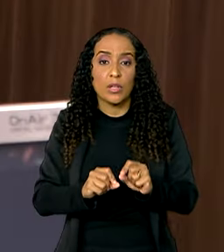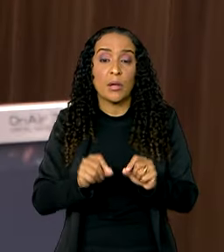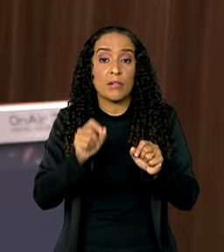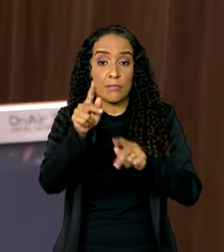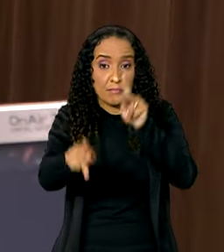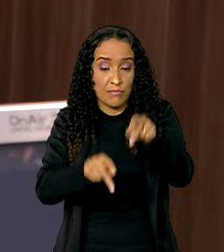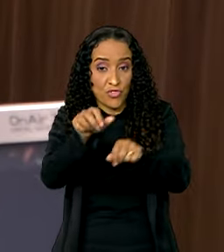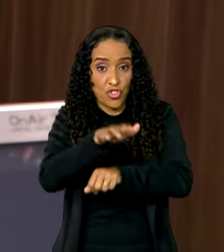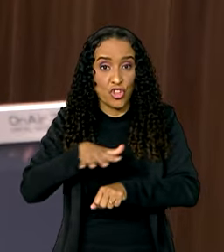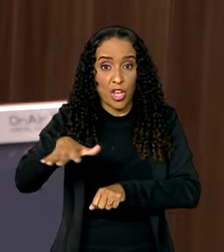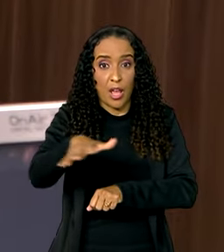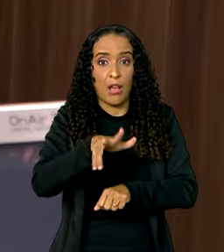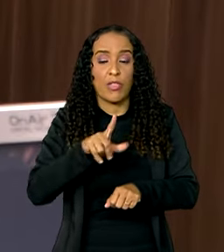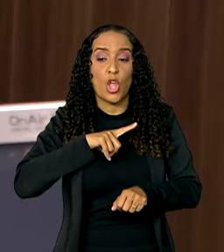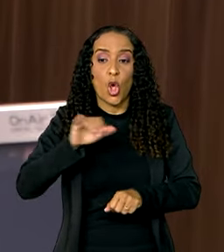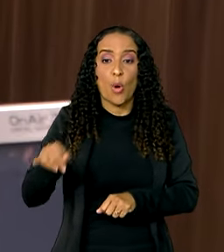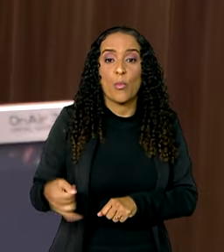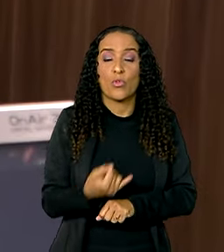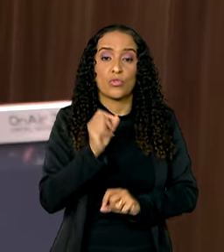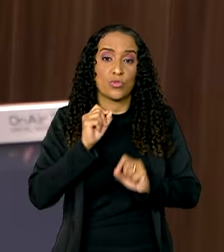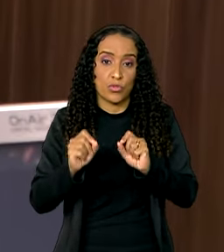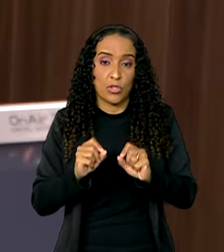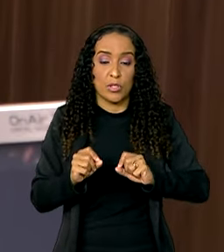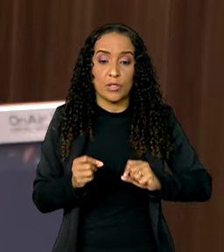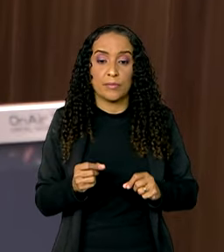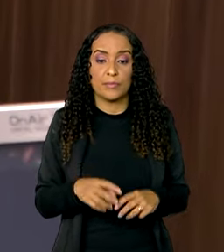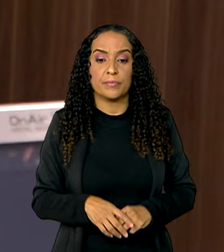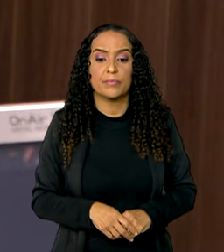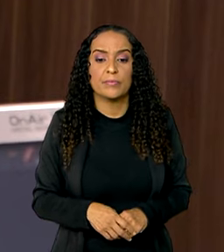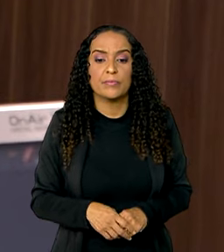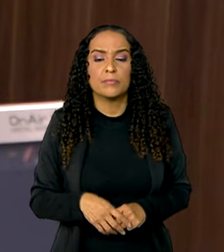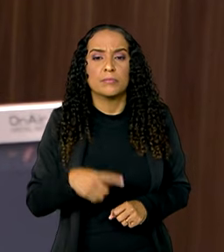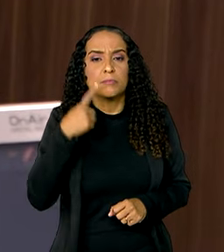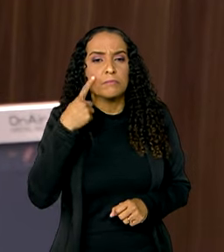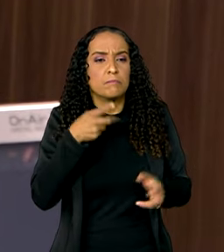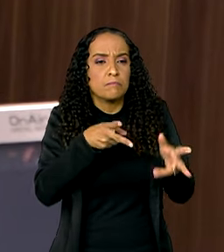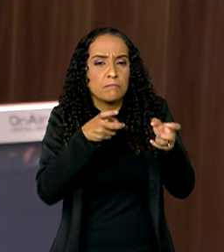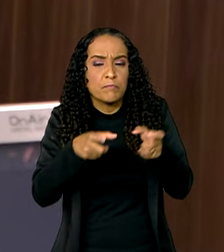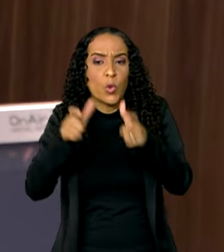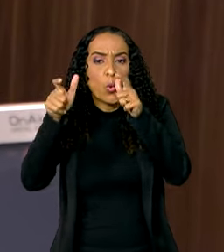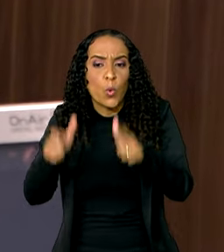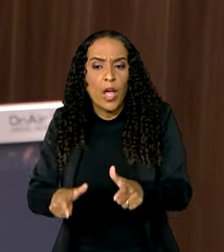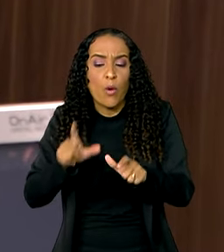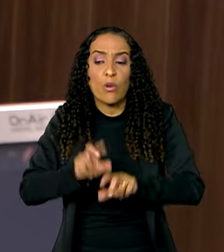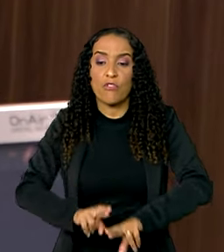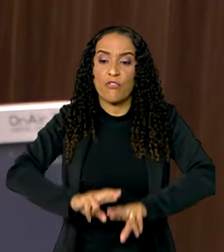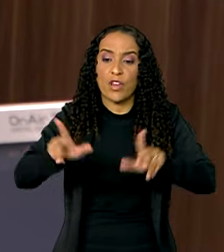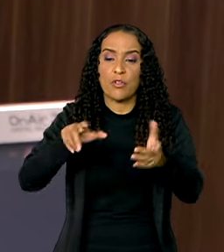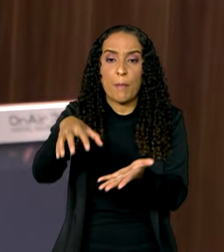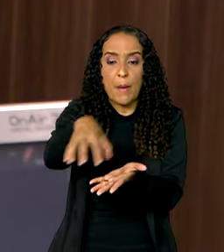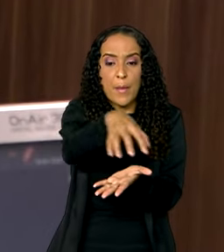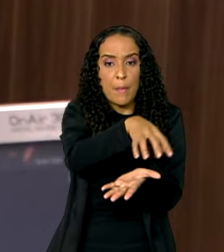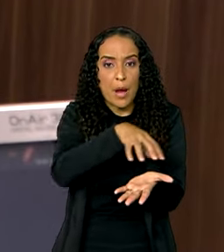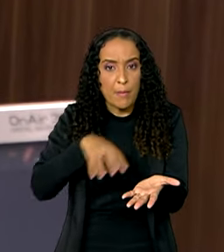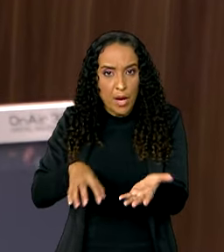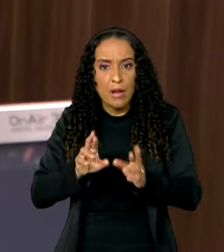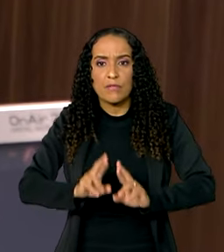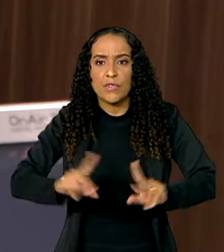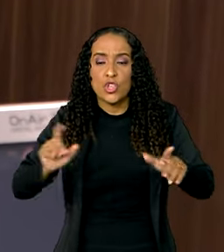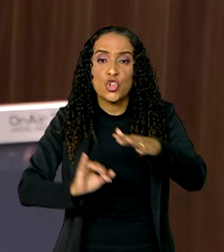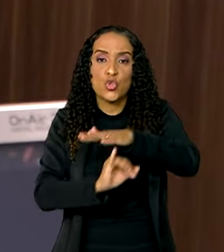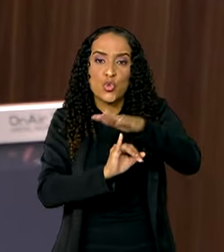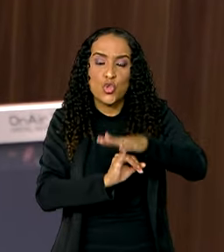público de modo geral ele vai ter oportunidade eh de verificar em loco O que as diferentes unidades eh as diferentes